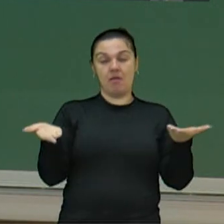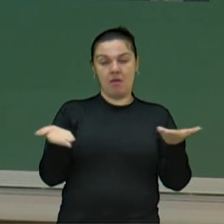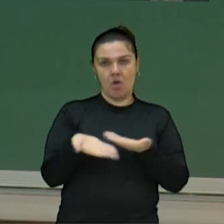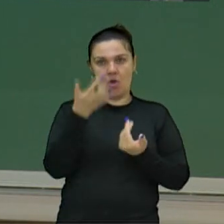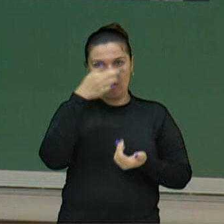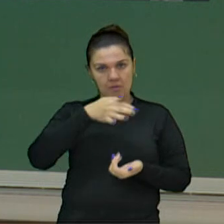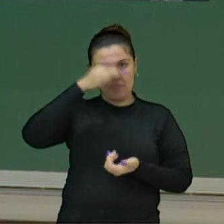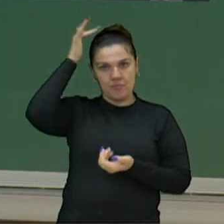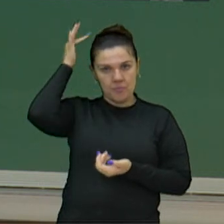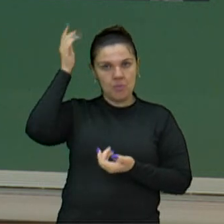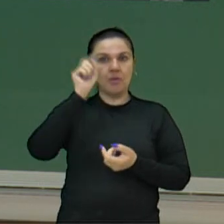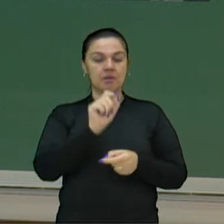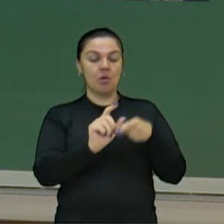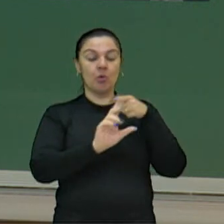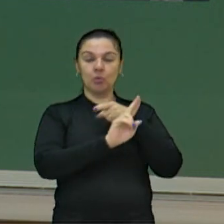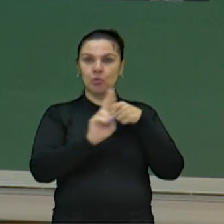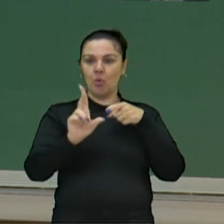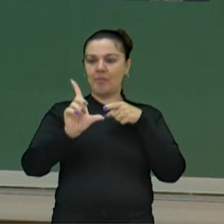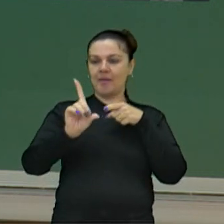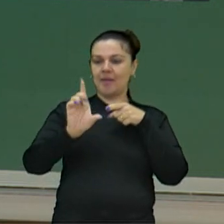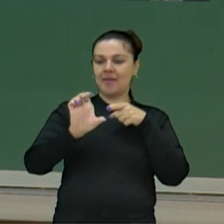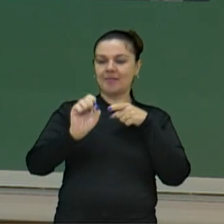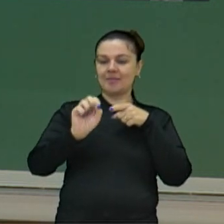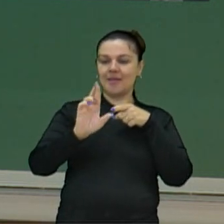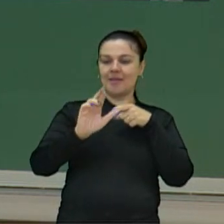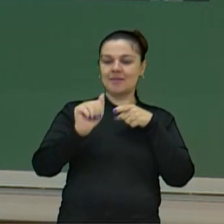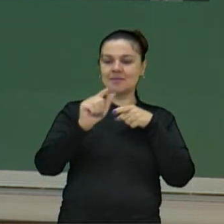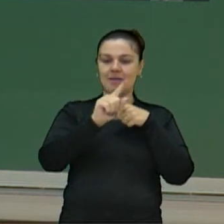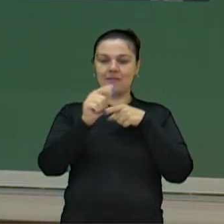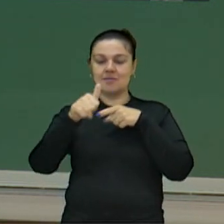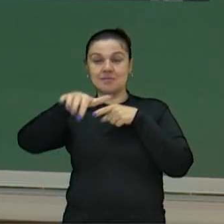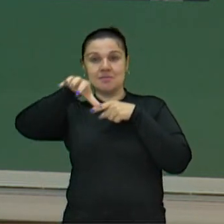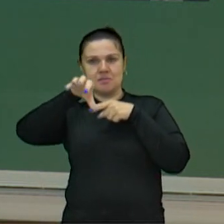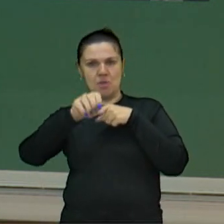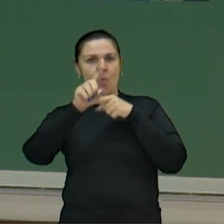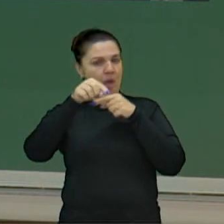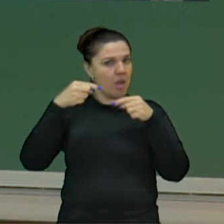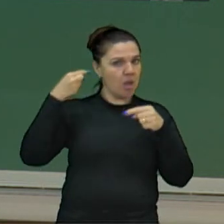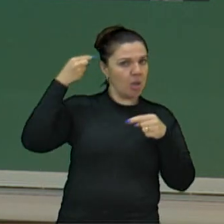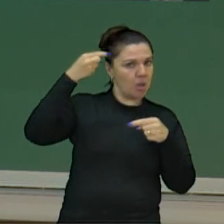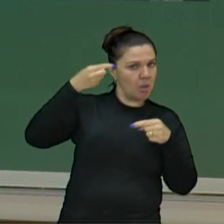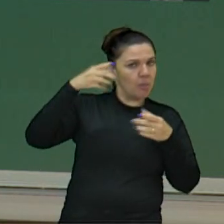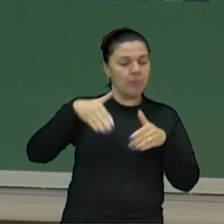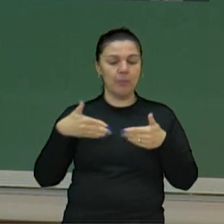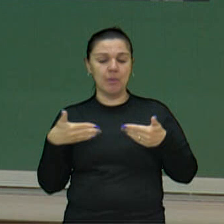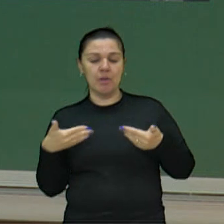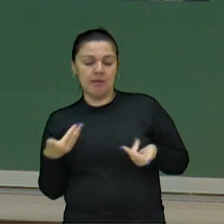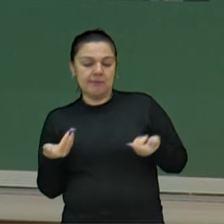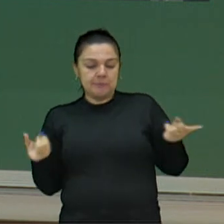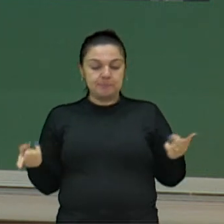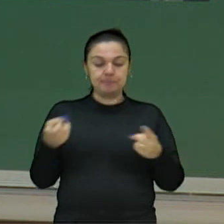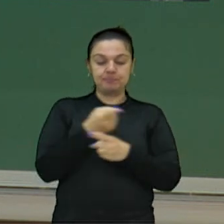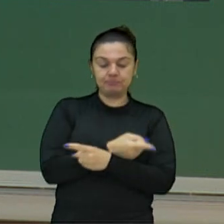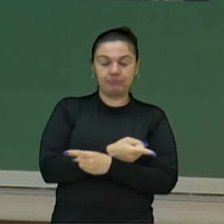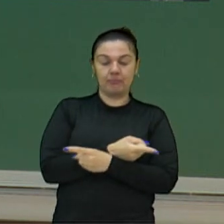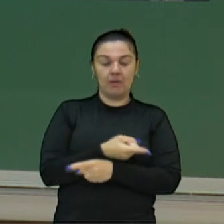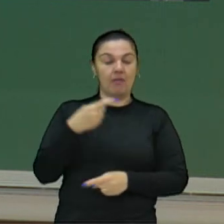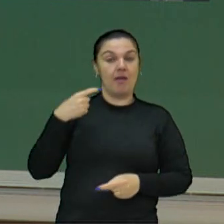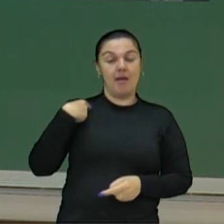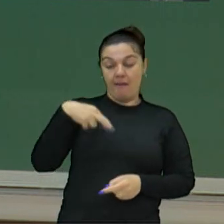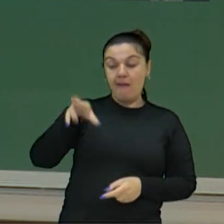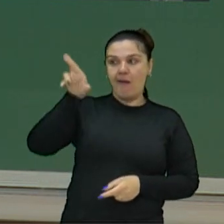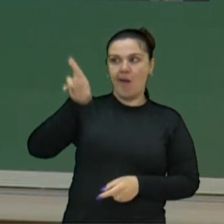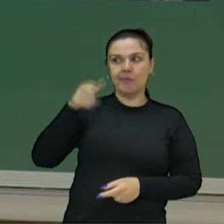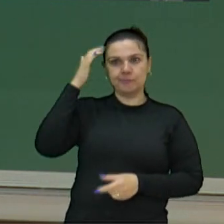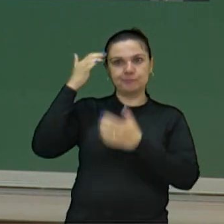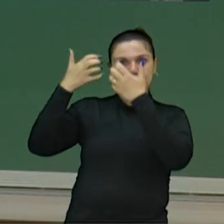oposto seria a desrazão, a loucura. Então é nesse momento que a diferença entre racionalidade e loucura